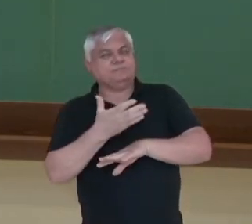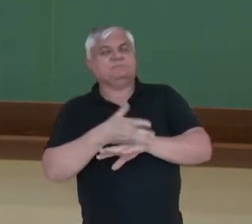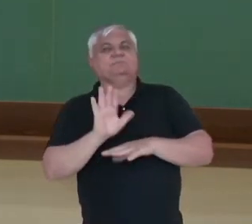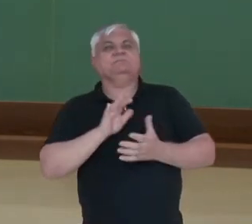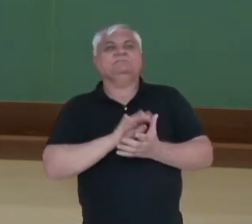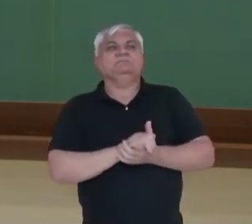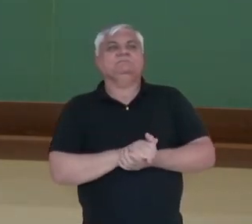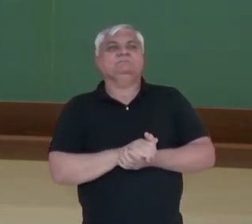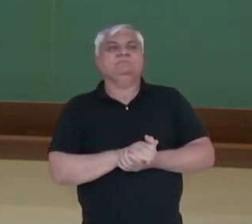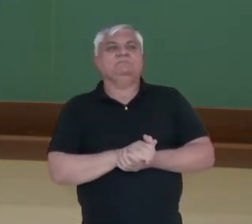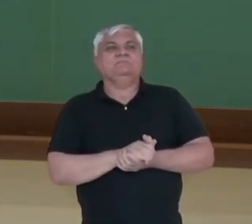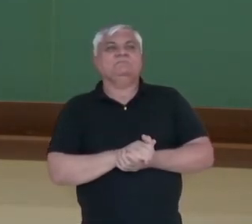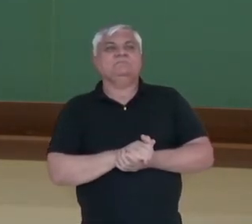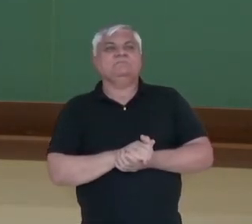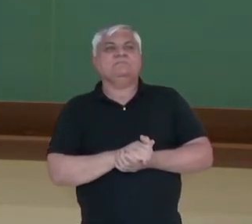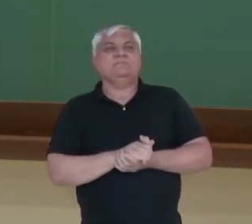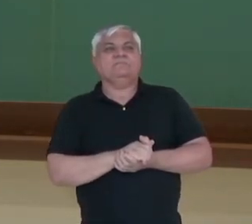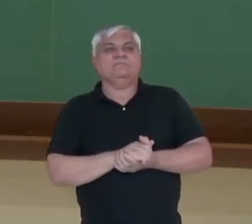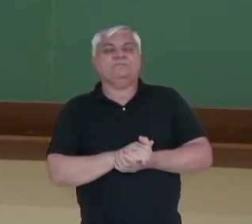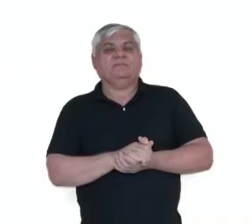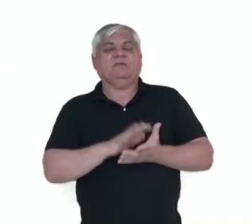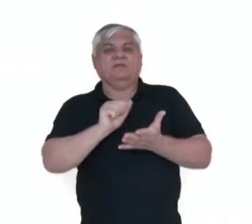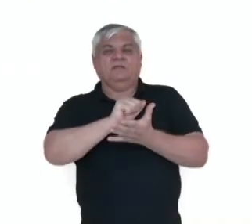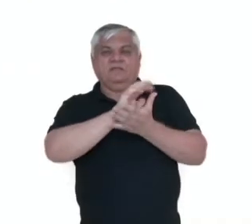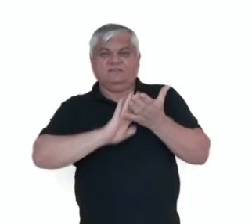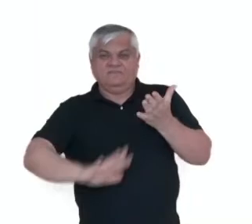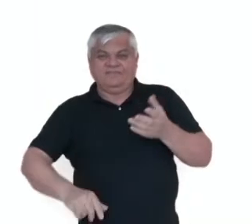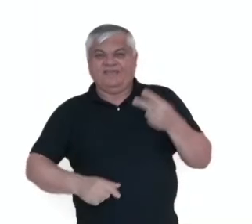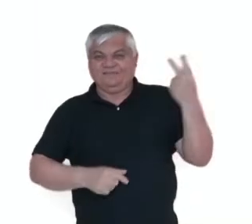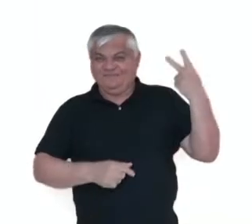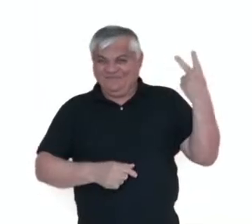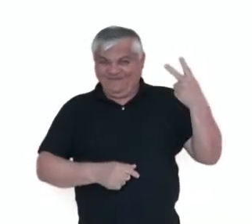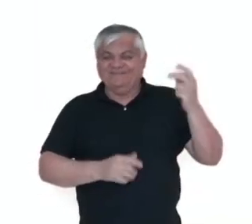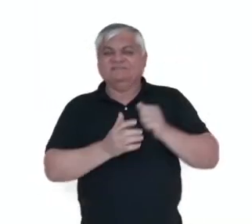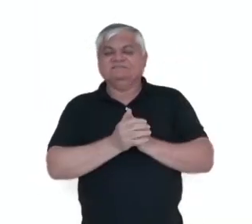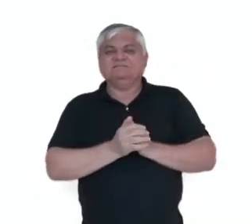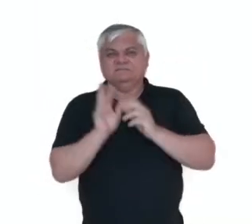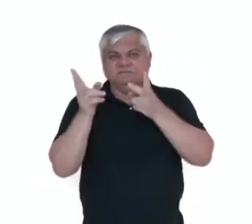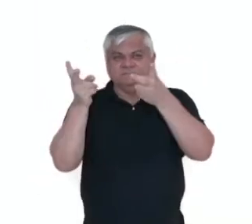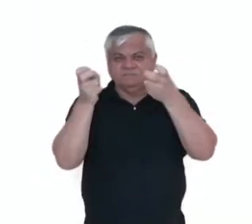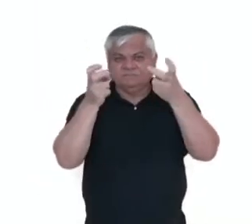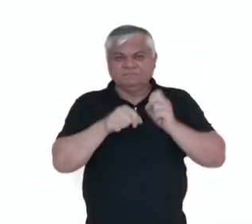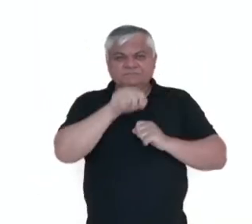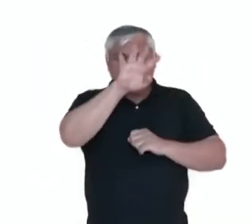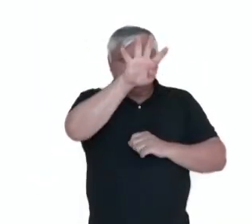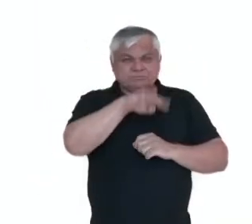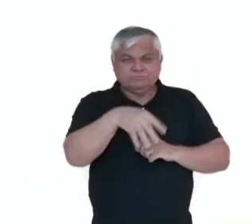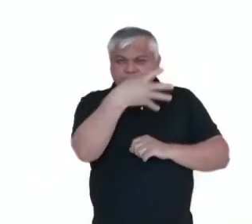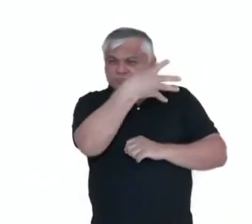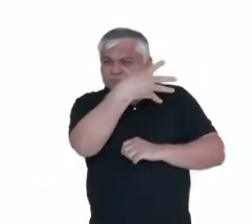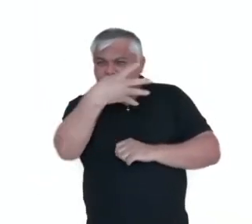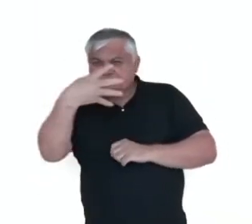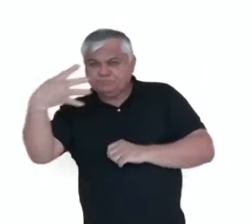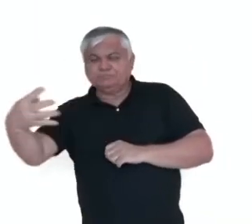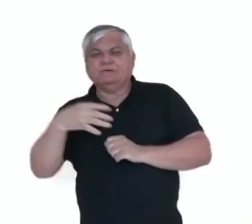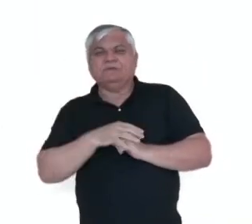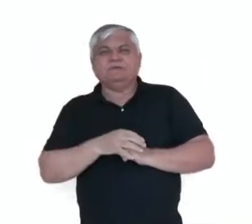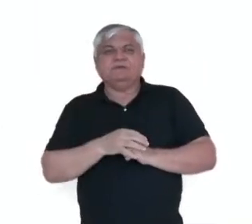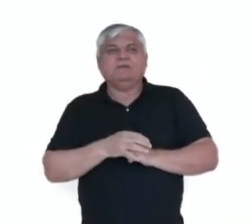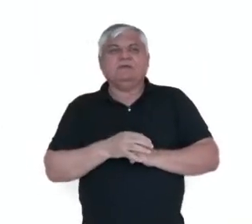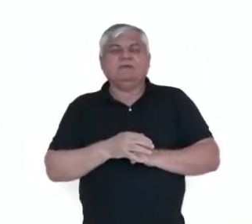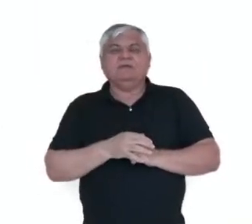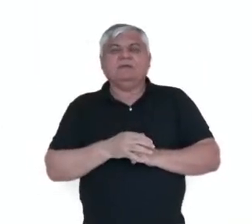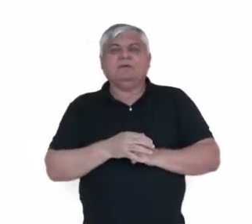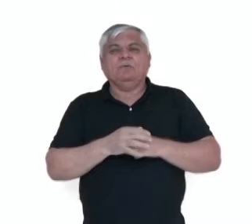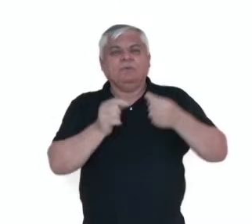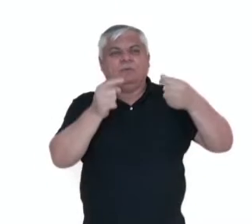3. Com base na atividade anterior, observe os quadros a seguir e indique quais